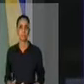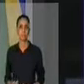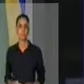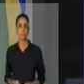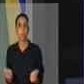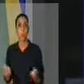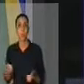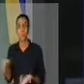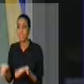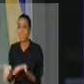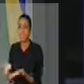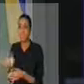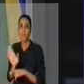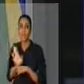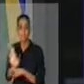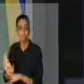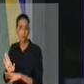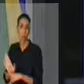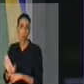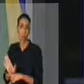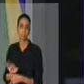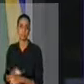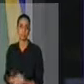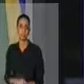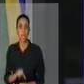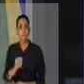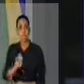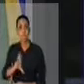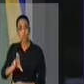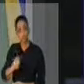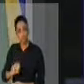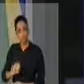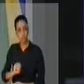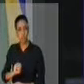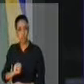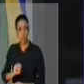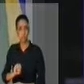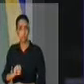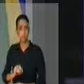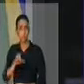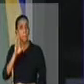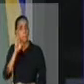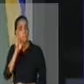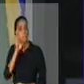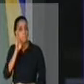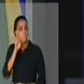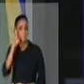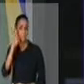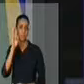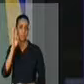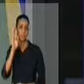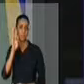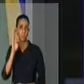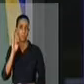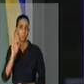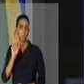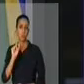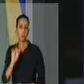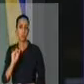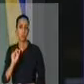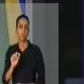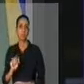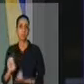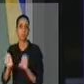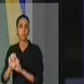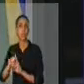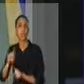atendê-los, socorrê-los no SUS, principalmente na questão dos aparelhos